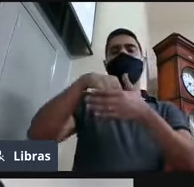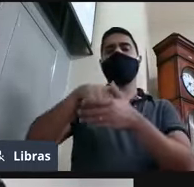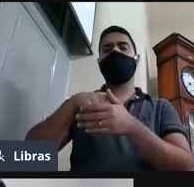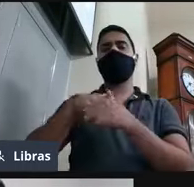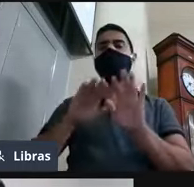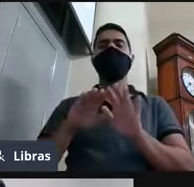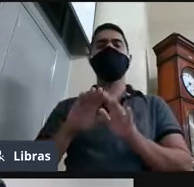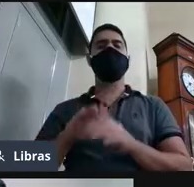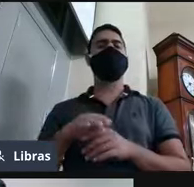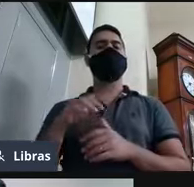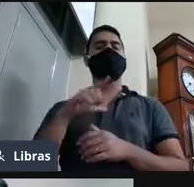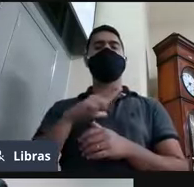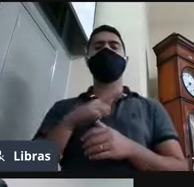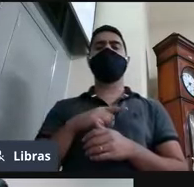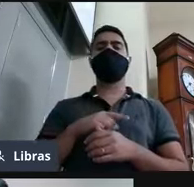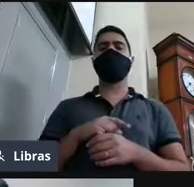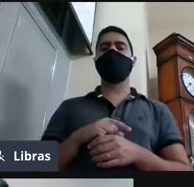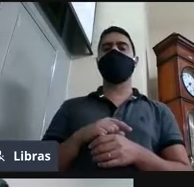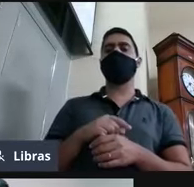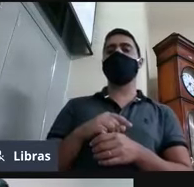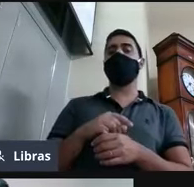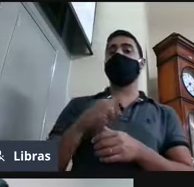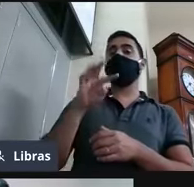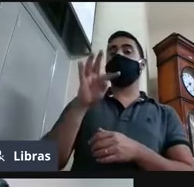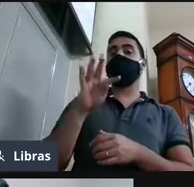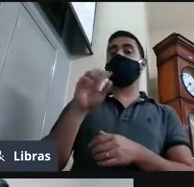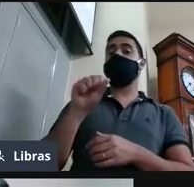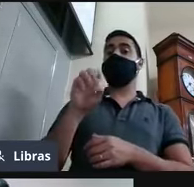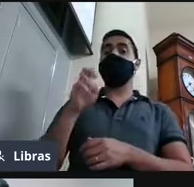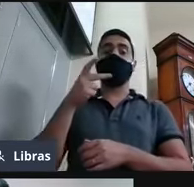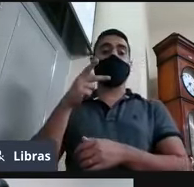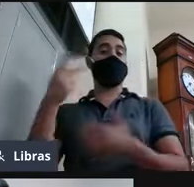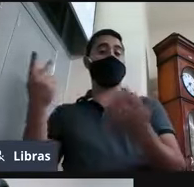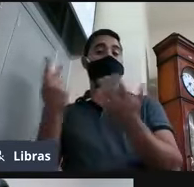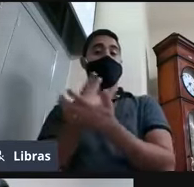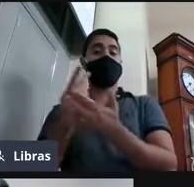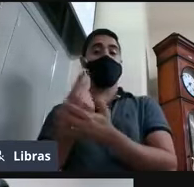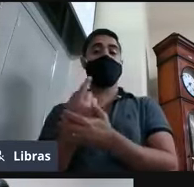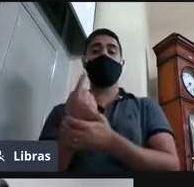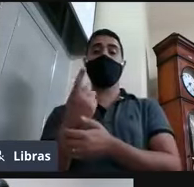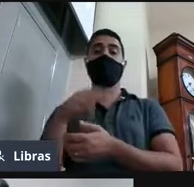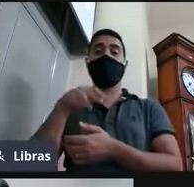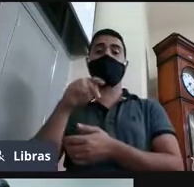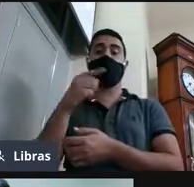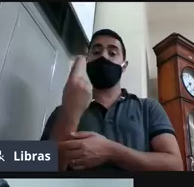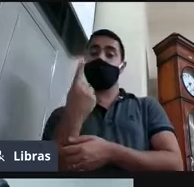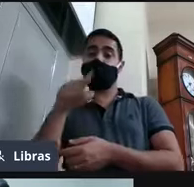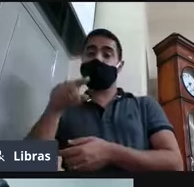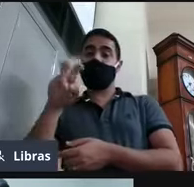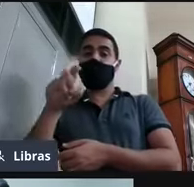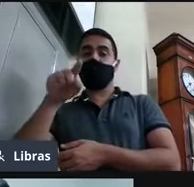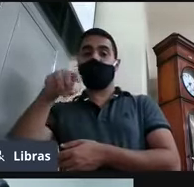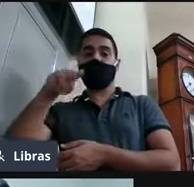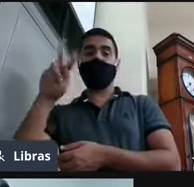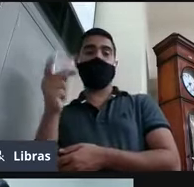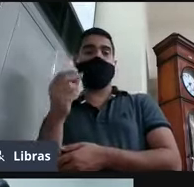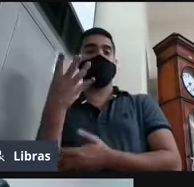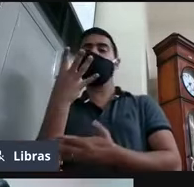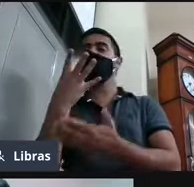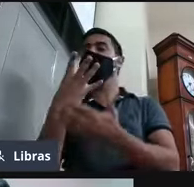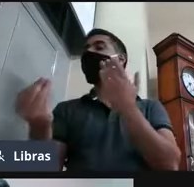com a reprovação do Tribunal de Contas do Estado, com 1,5 milhão, vereador Marcelo, sumido